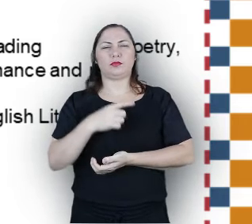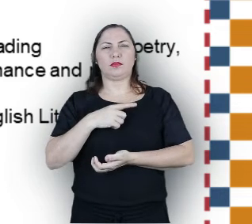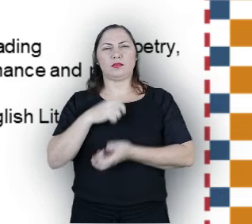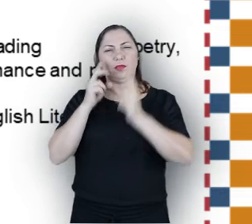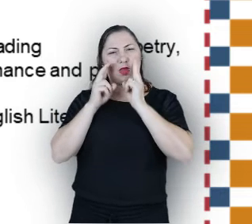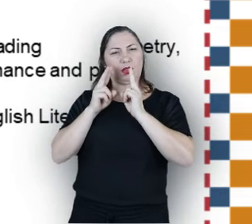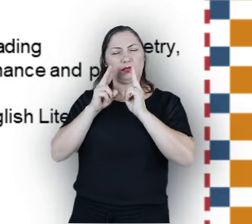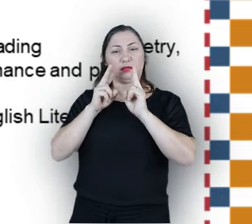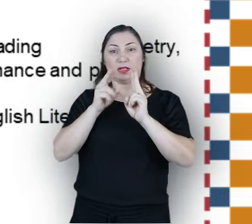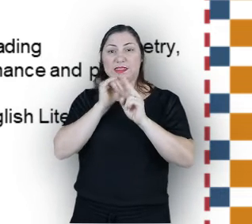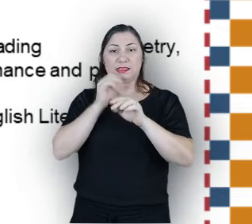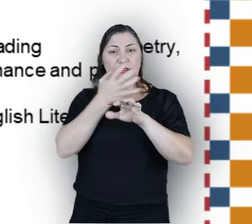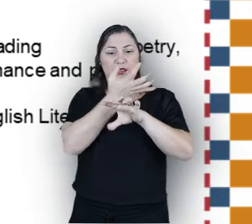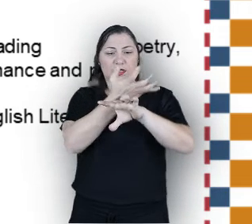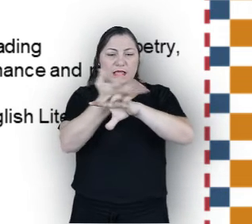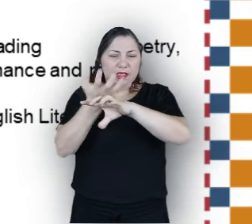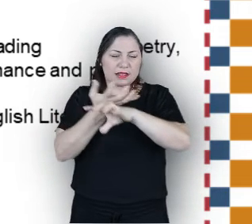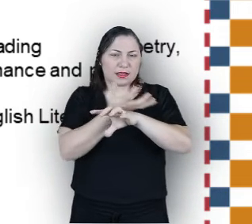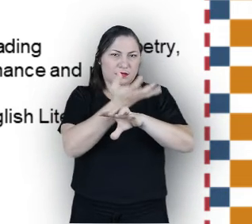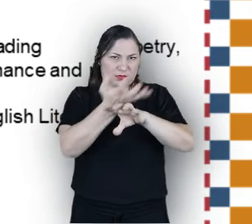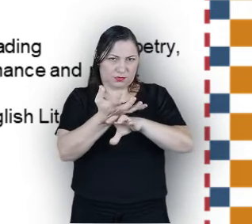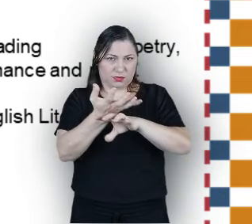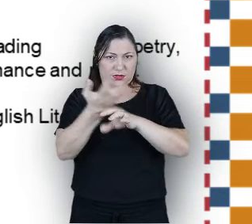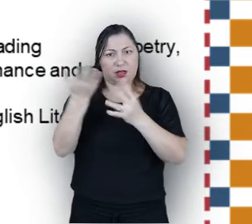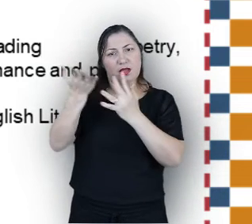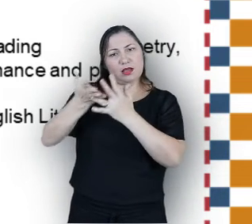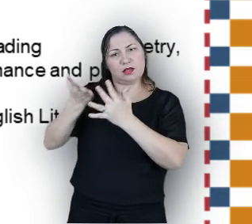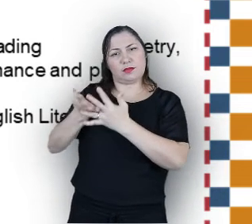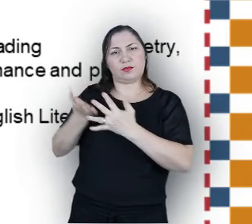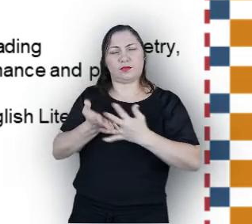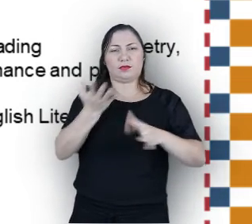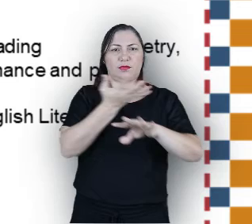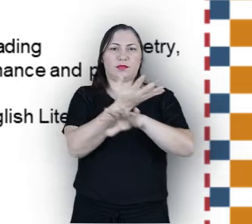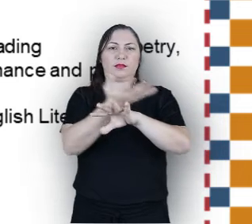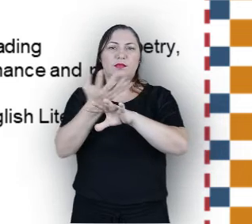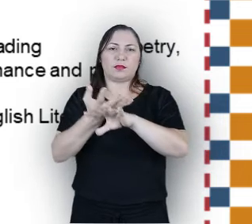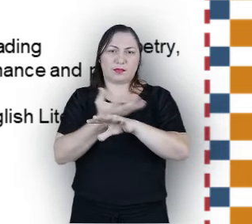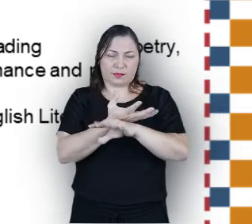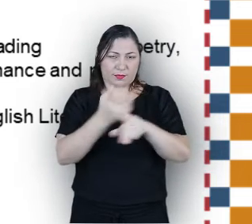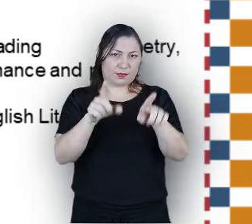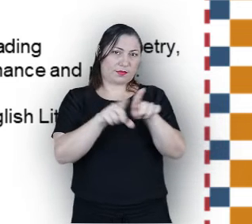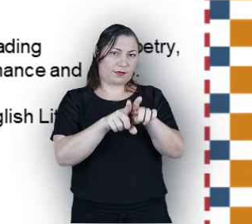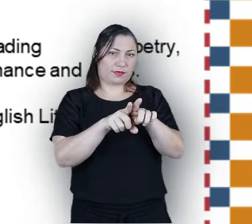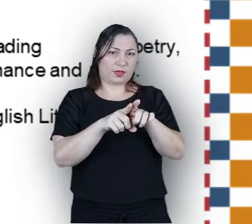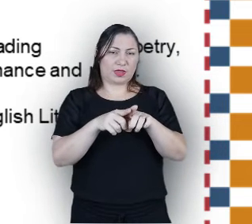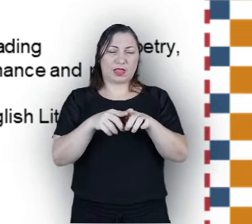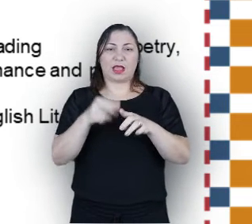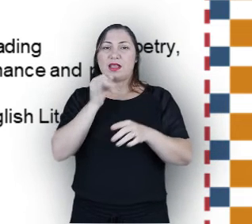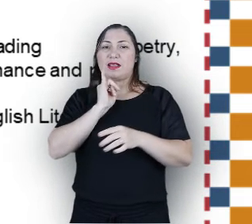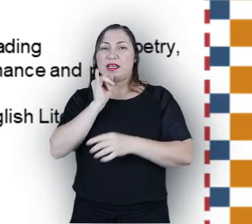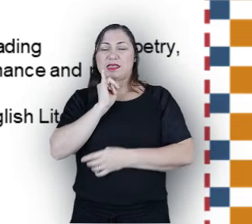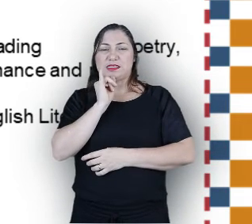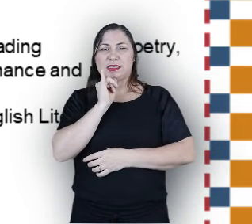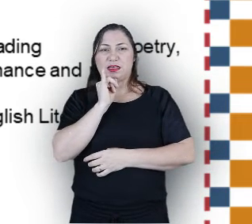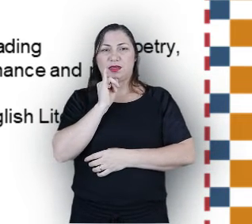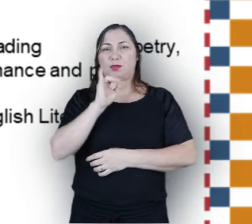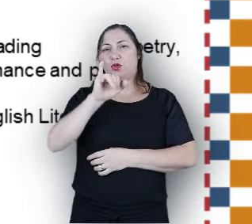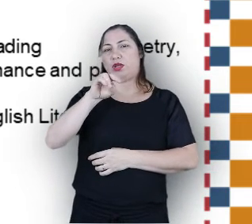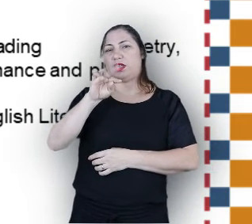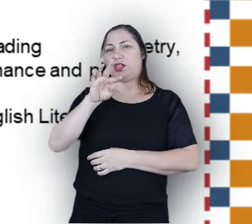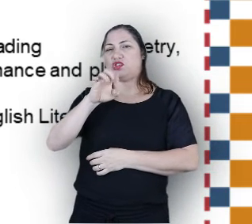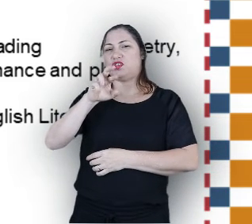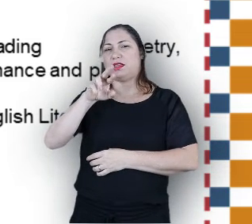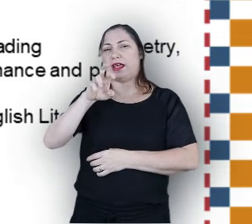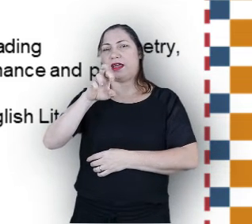Vamos pensar no itinerário de Ciências Humanas e Linguagem. Então, como que eu posso